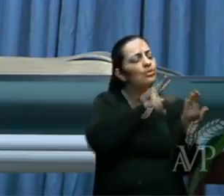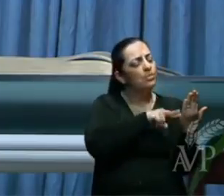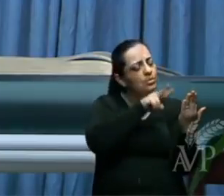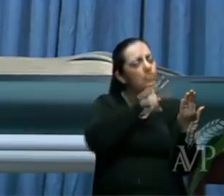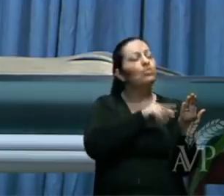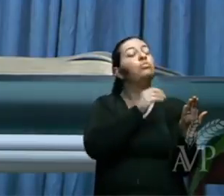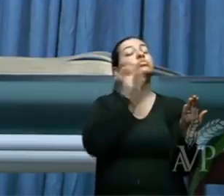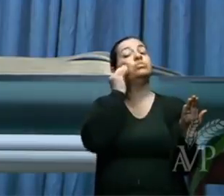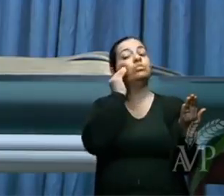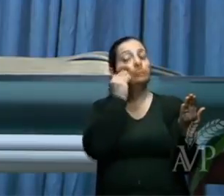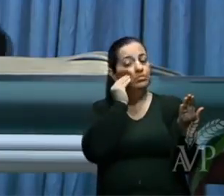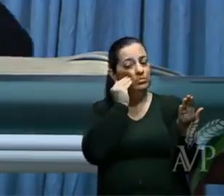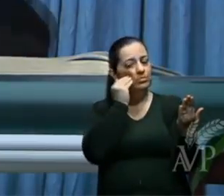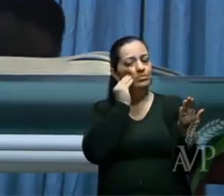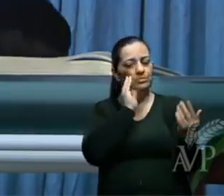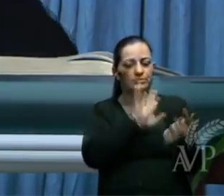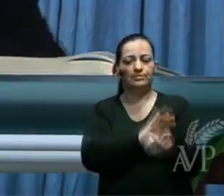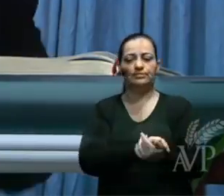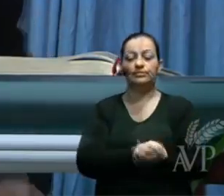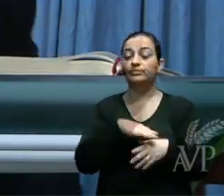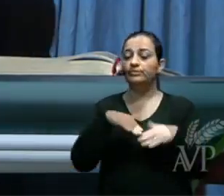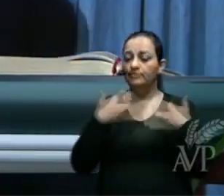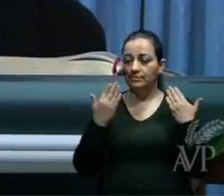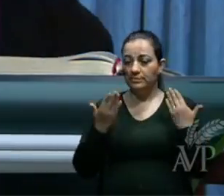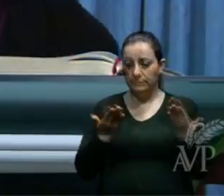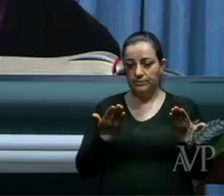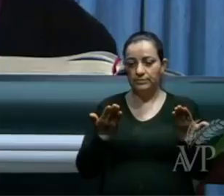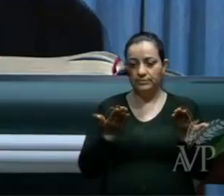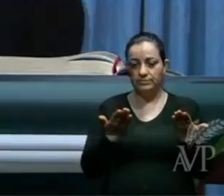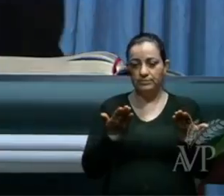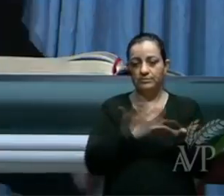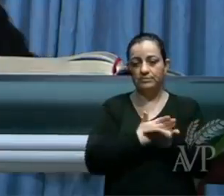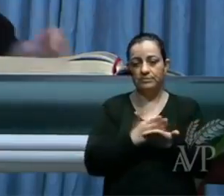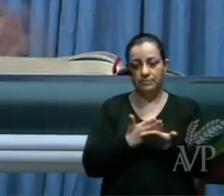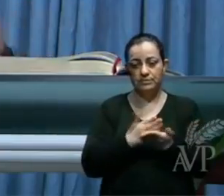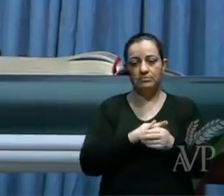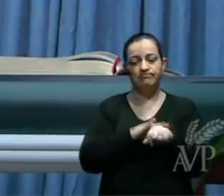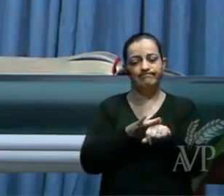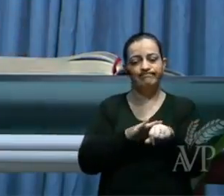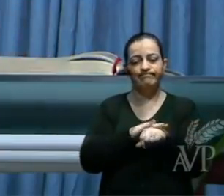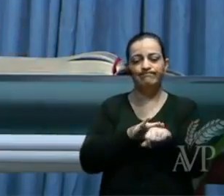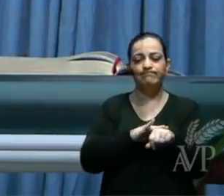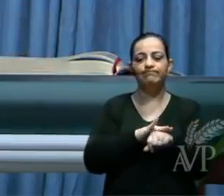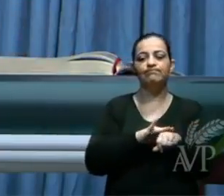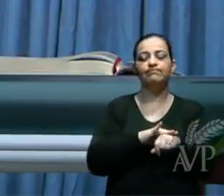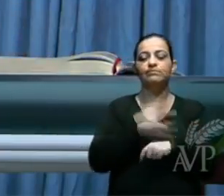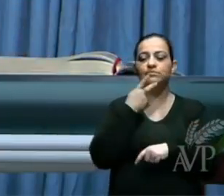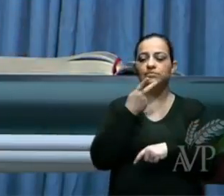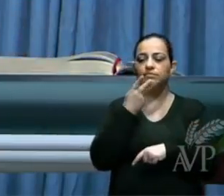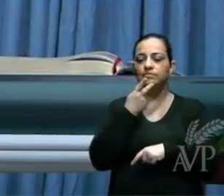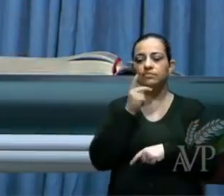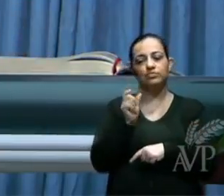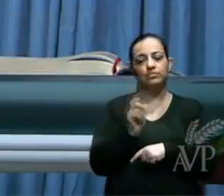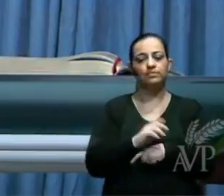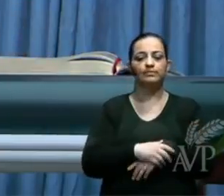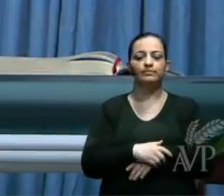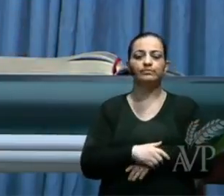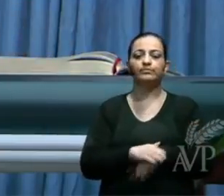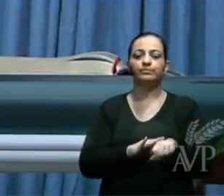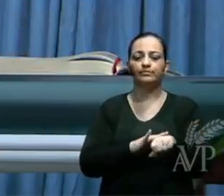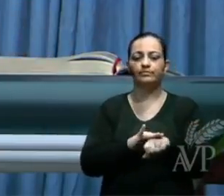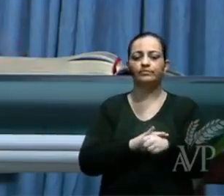está lento então vamos conversar falar um tanto